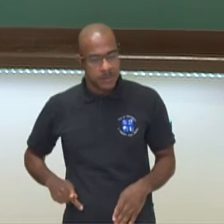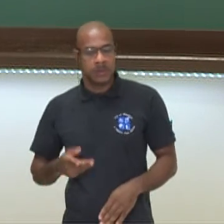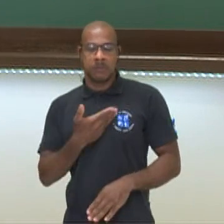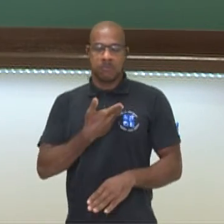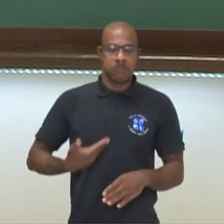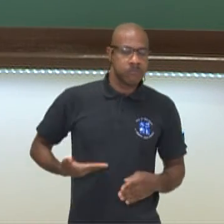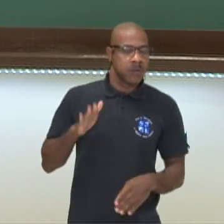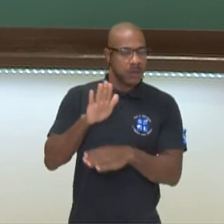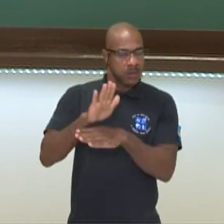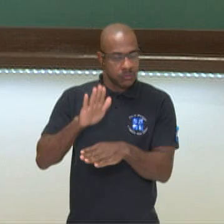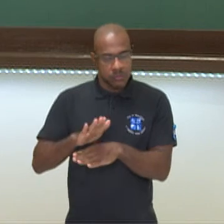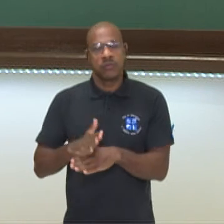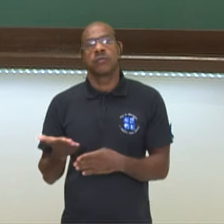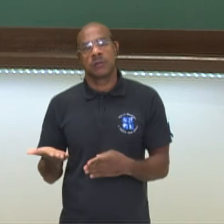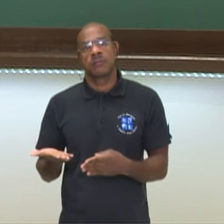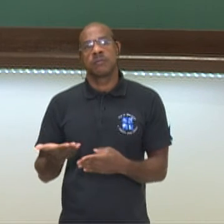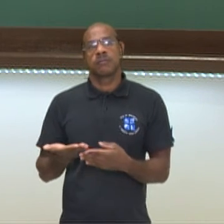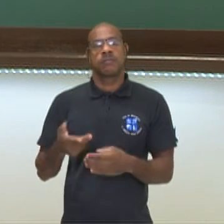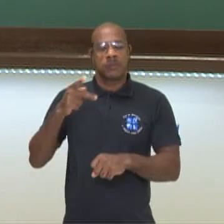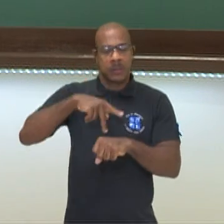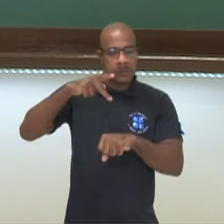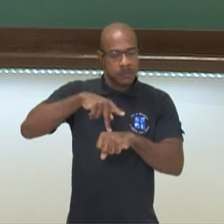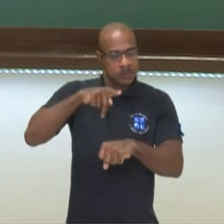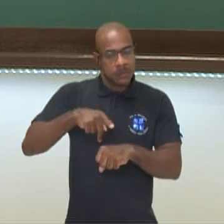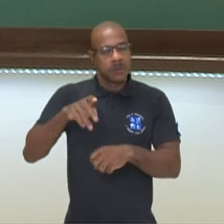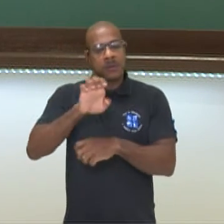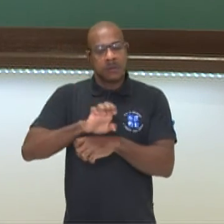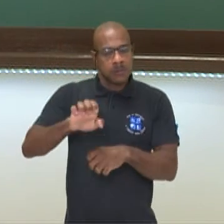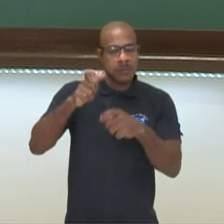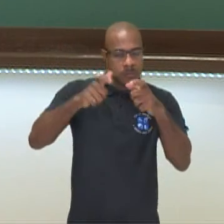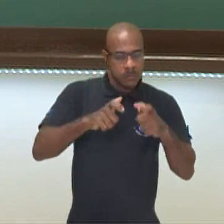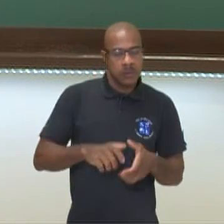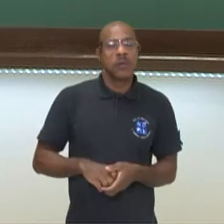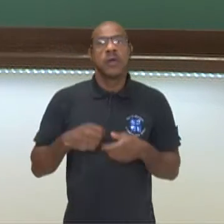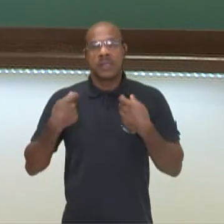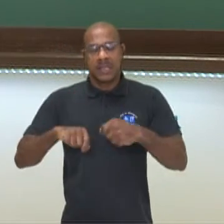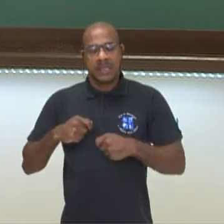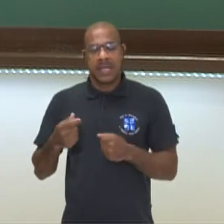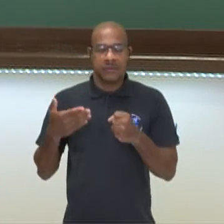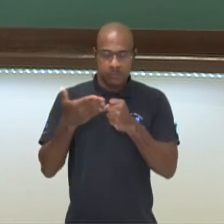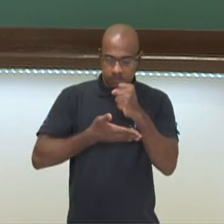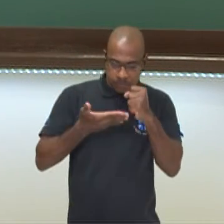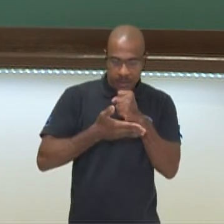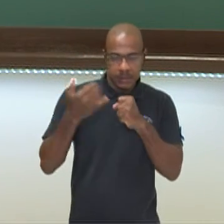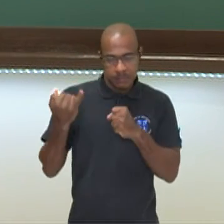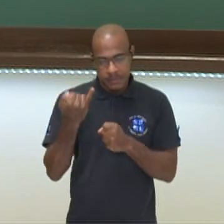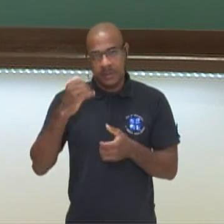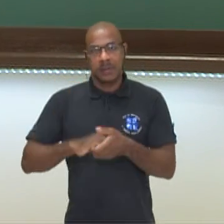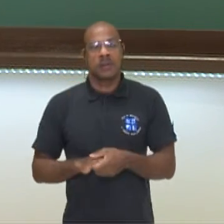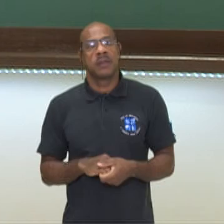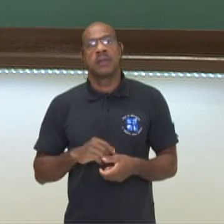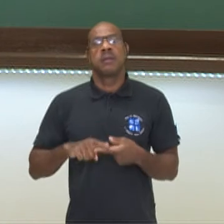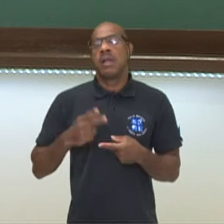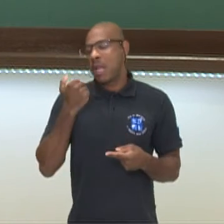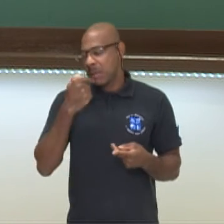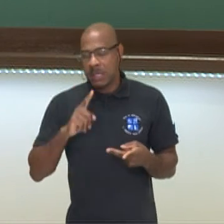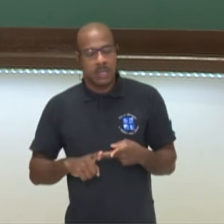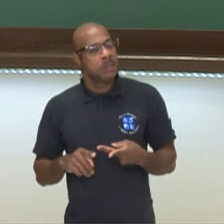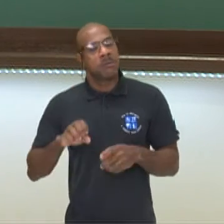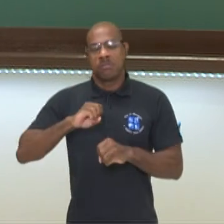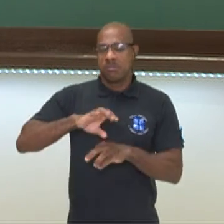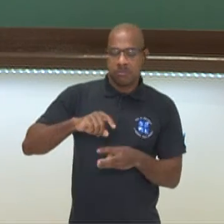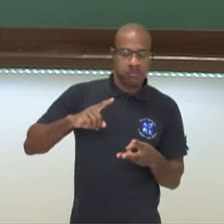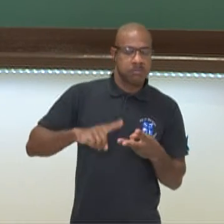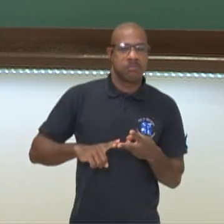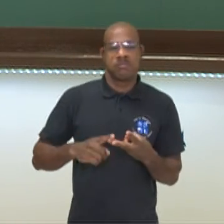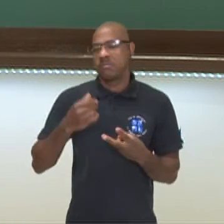pertinentes a esse Estado, tá? A essas necessidades básicas, né? Seja ela da alimentação, seja